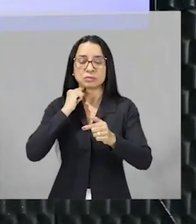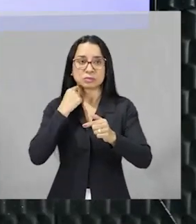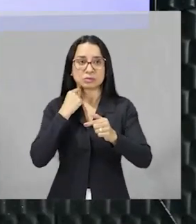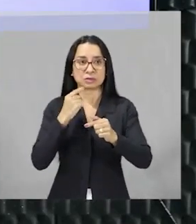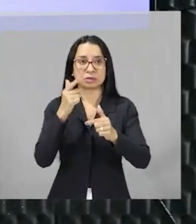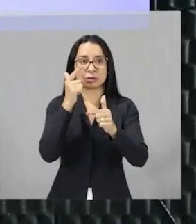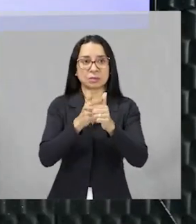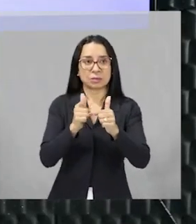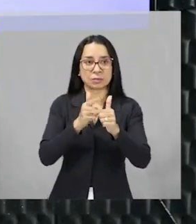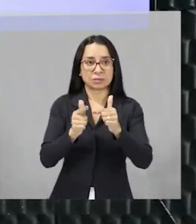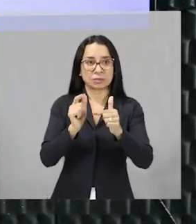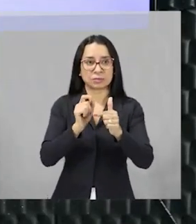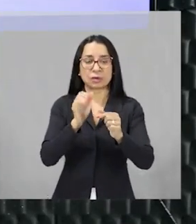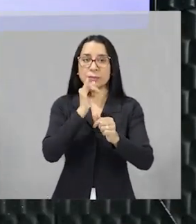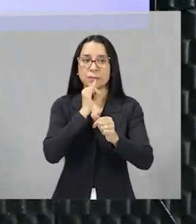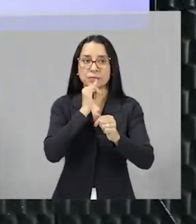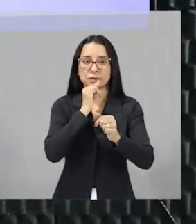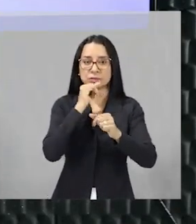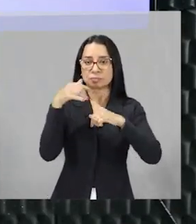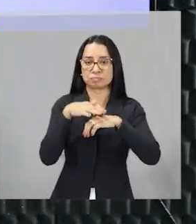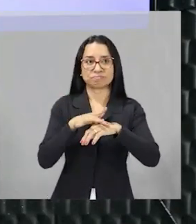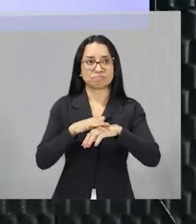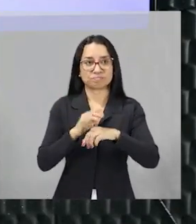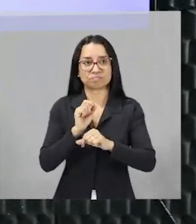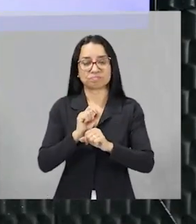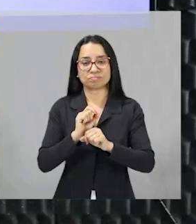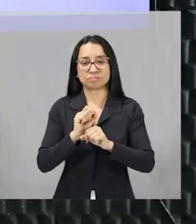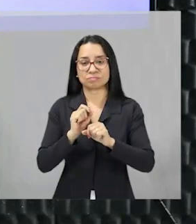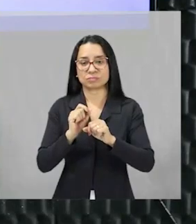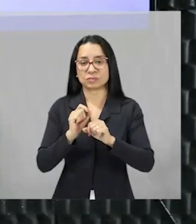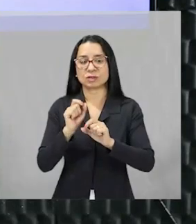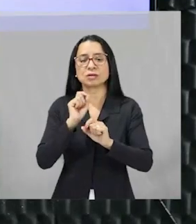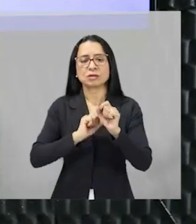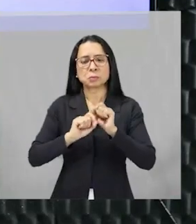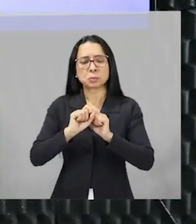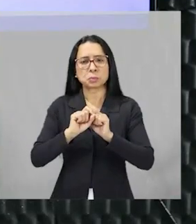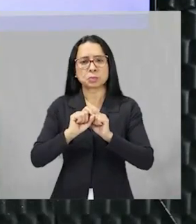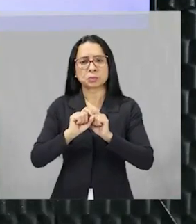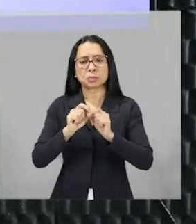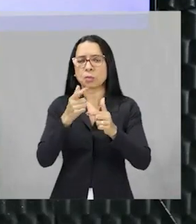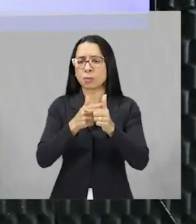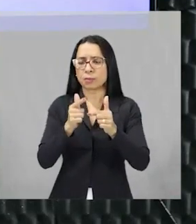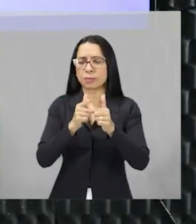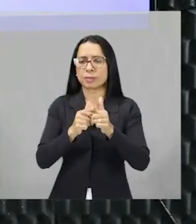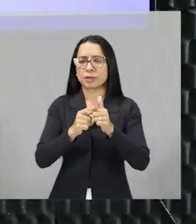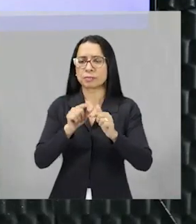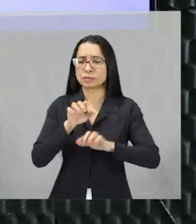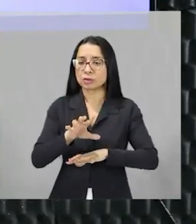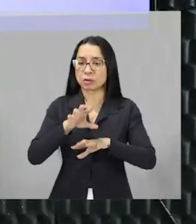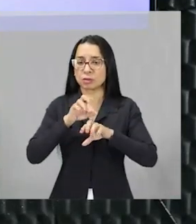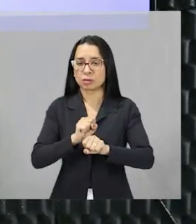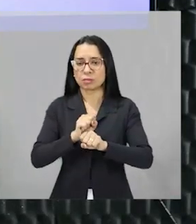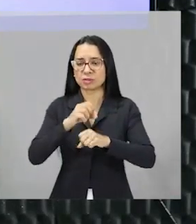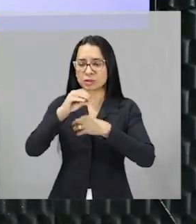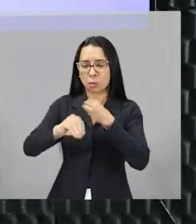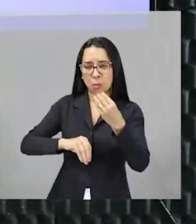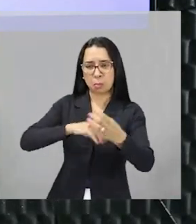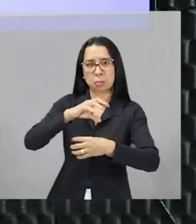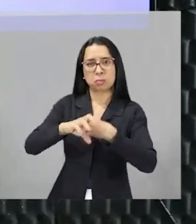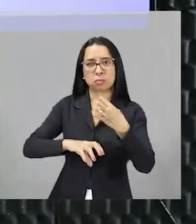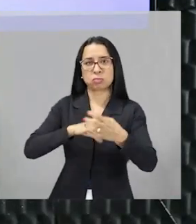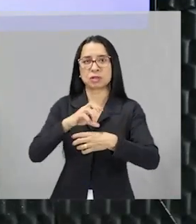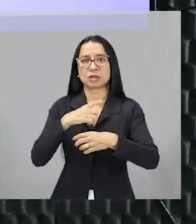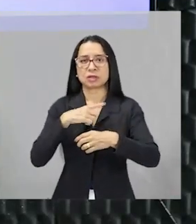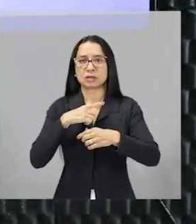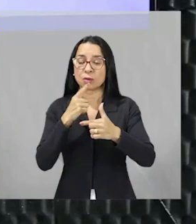sujeira, essa problemática, por exemplo, de doenças, ela estava sendo causada por um problema ali de ocupação desordenada, né? Tu tinha um